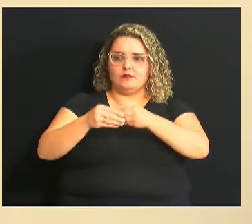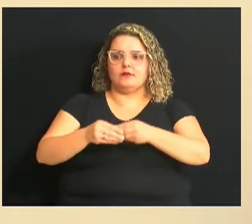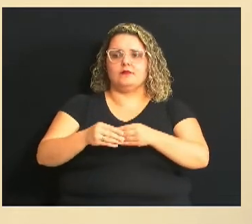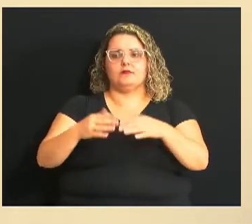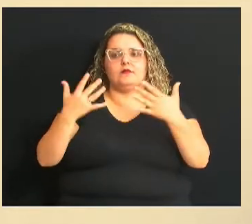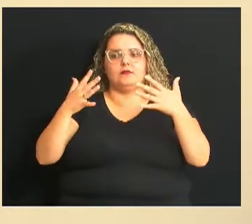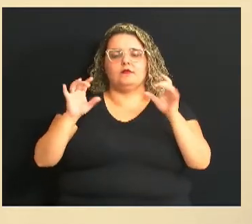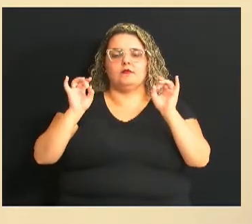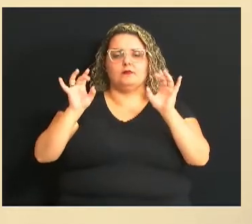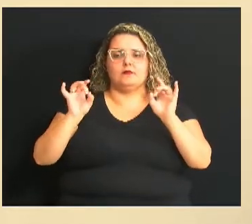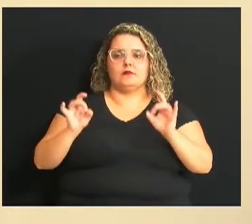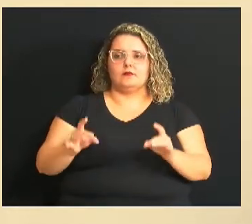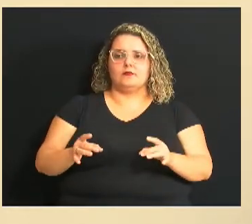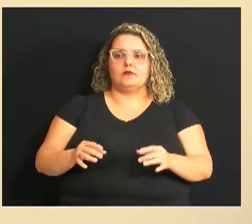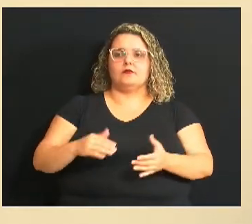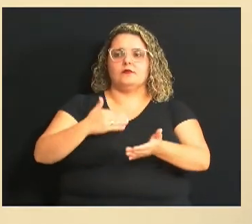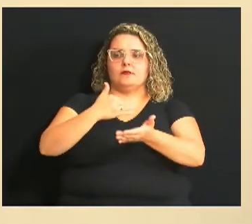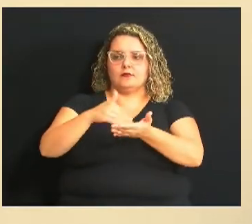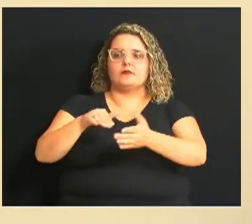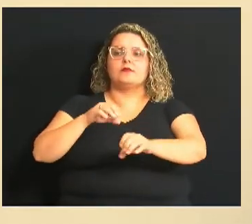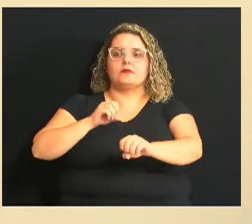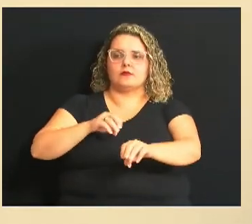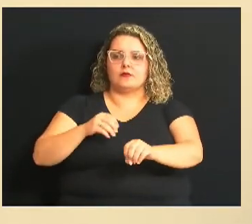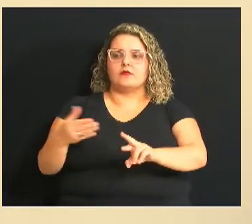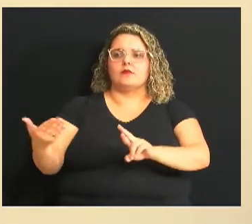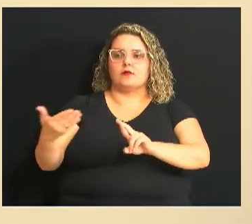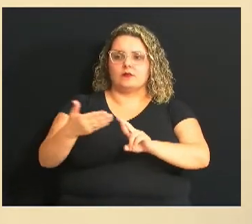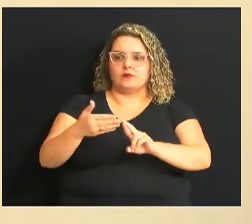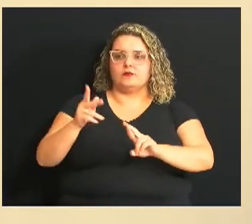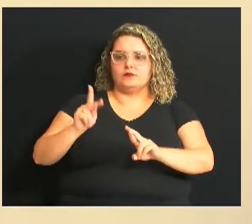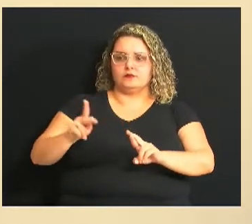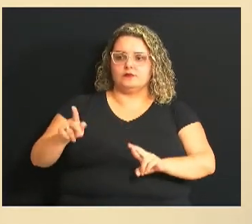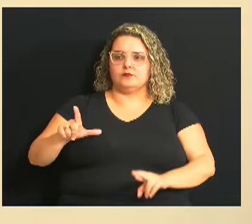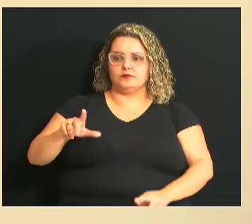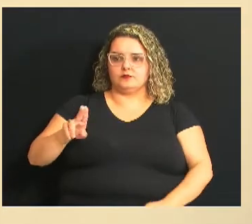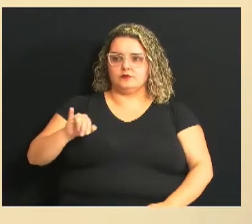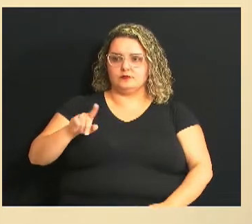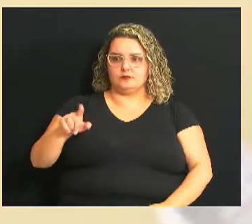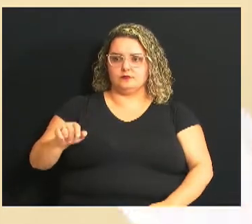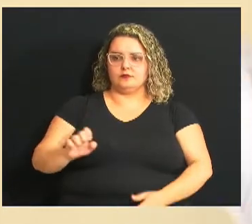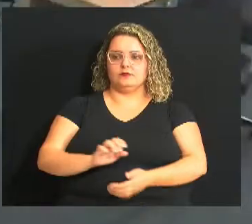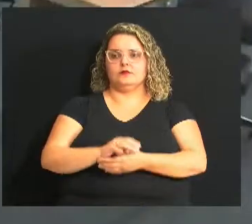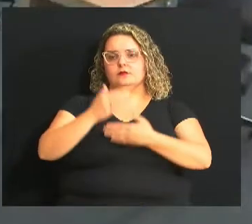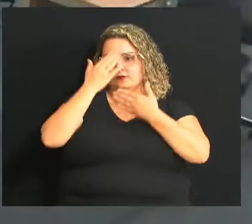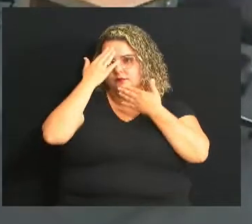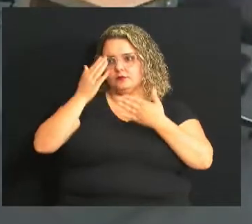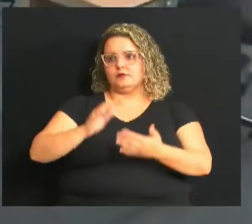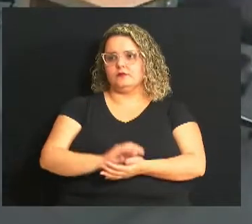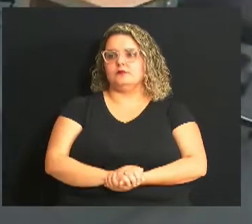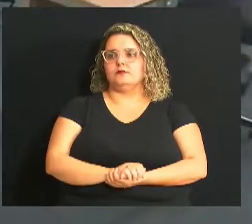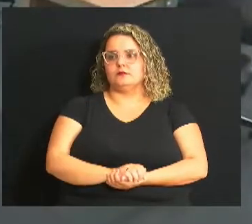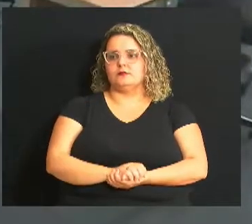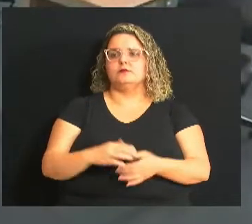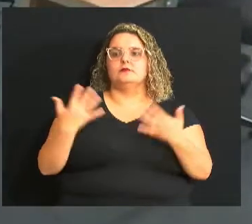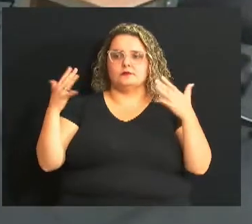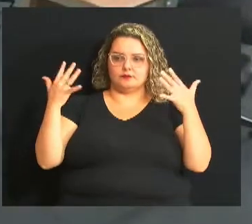especial à Secretaria de Educação, representada aqui pelo professor Luiz Marighetti. Muito obrigado.